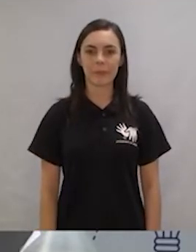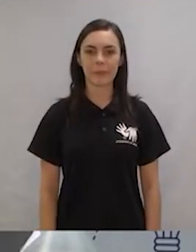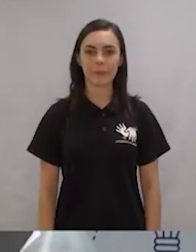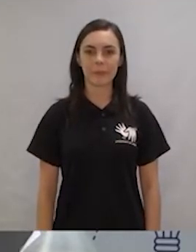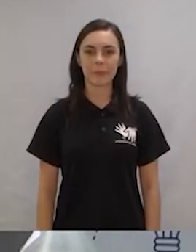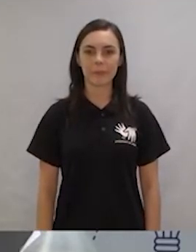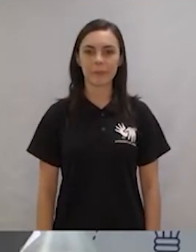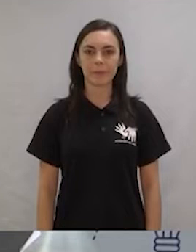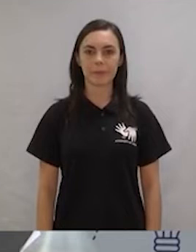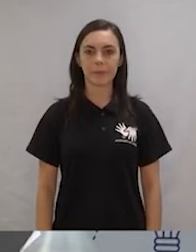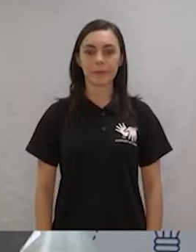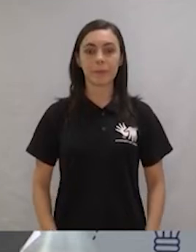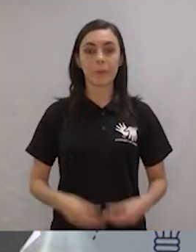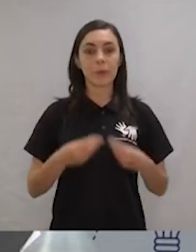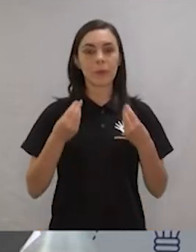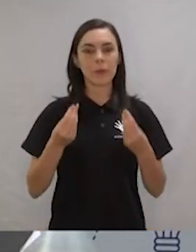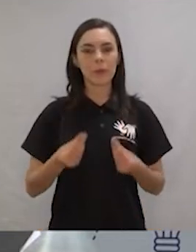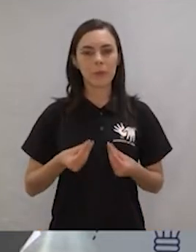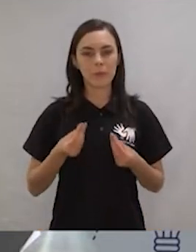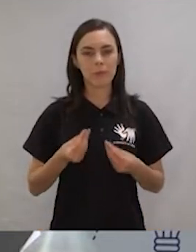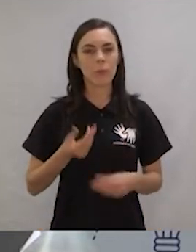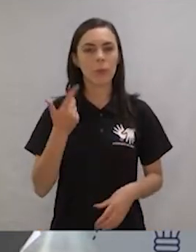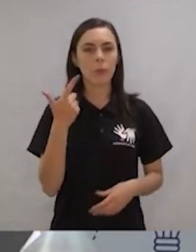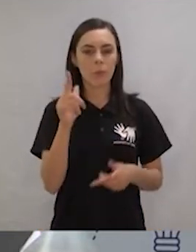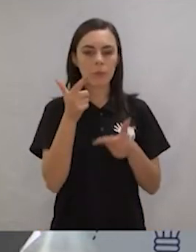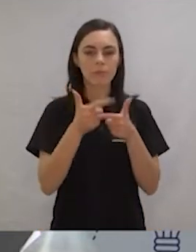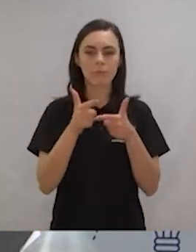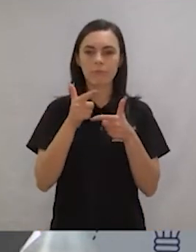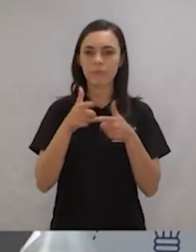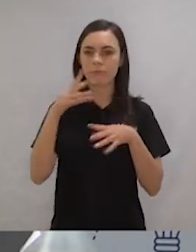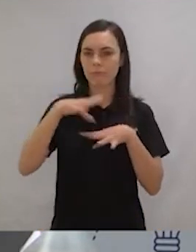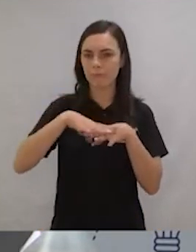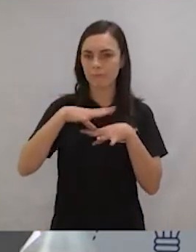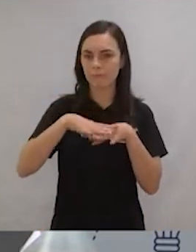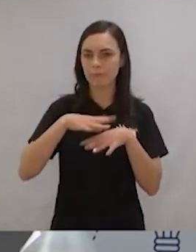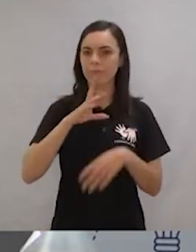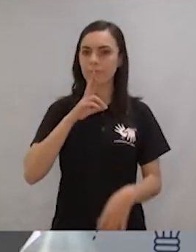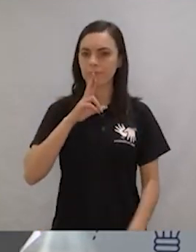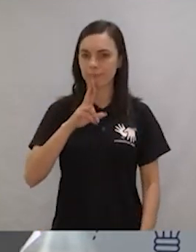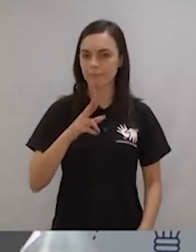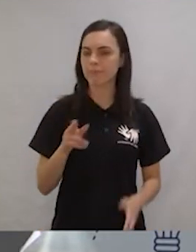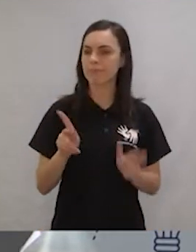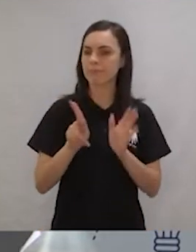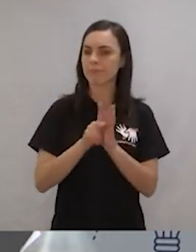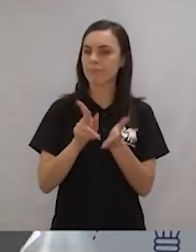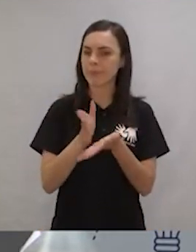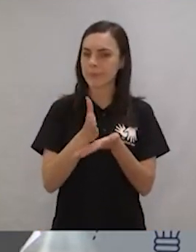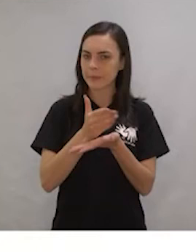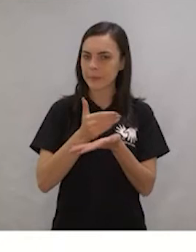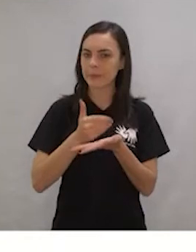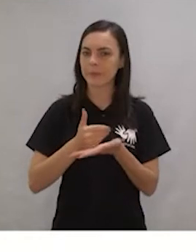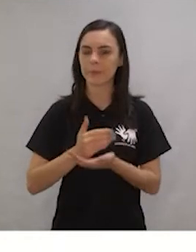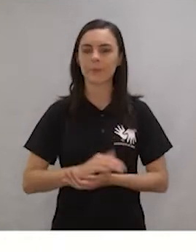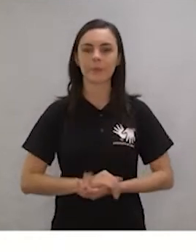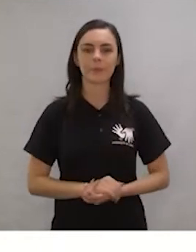Vamos para mais uma resolução. Mais um problema para nós resolvermos de divisão.